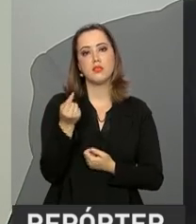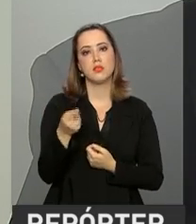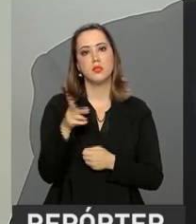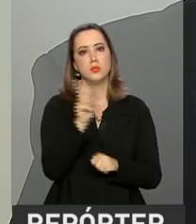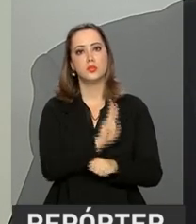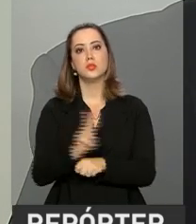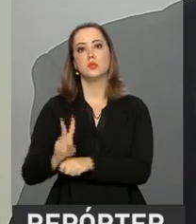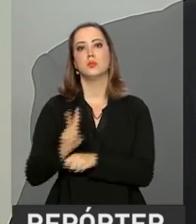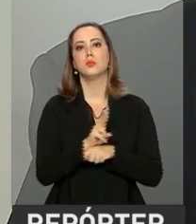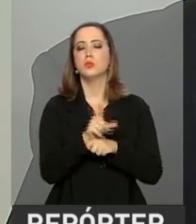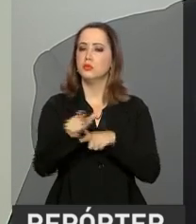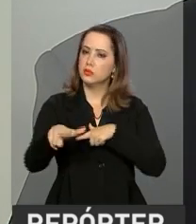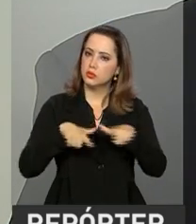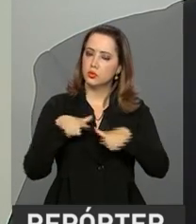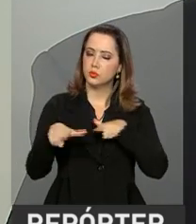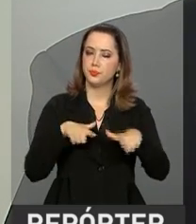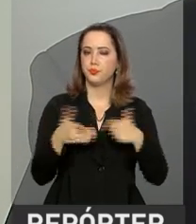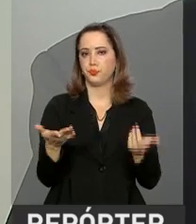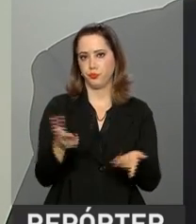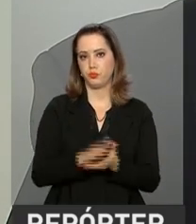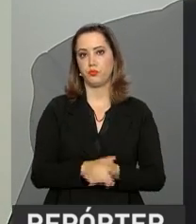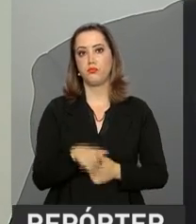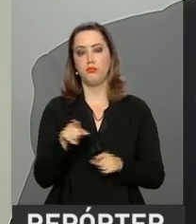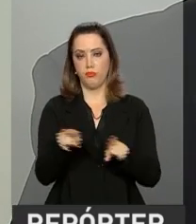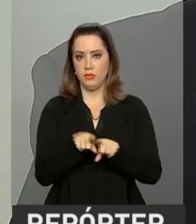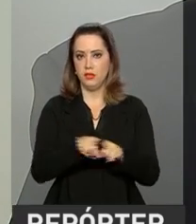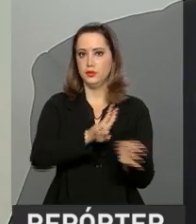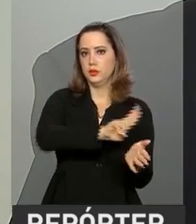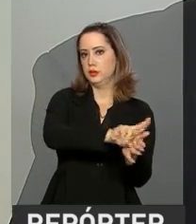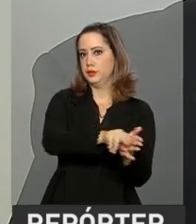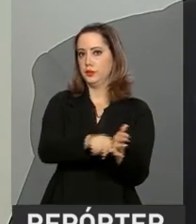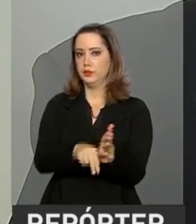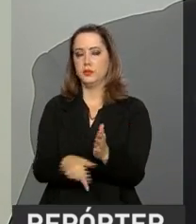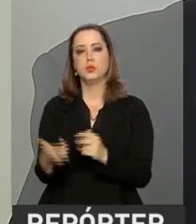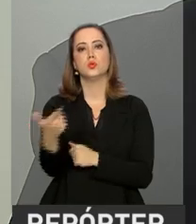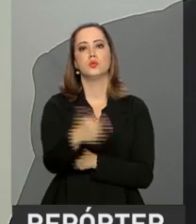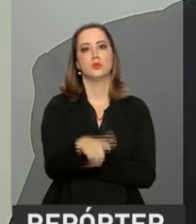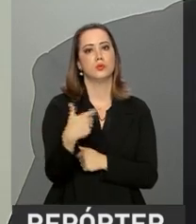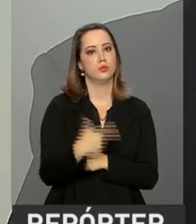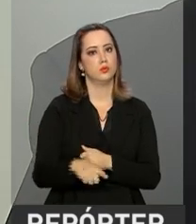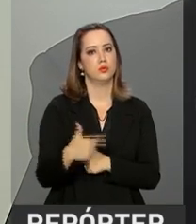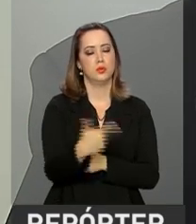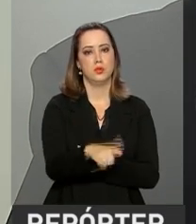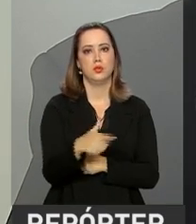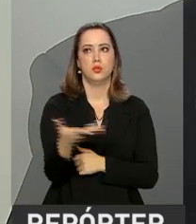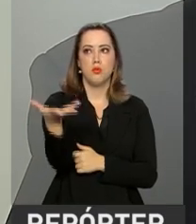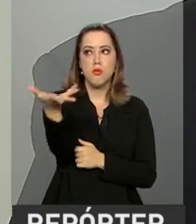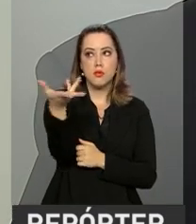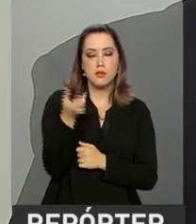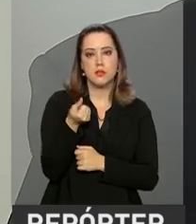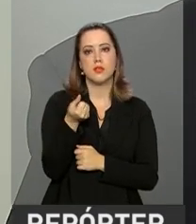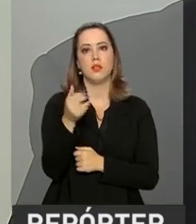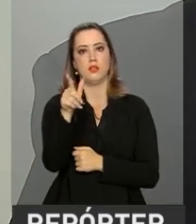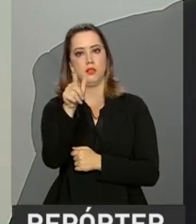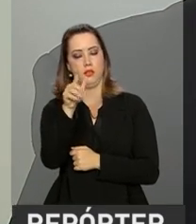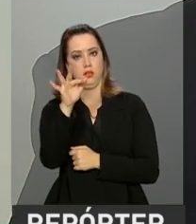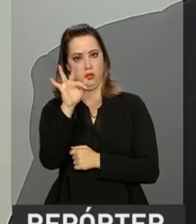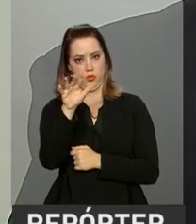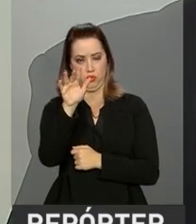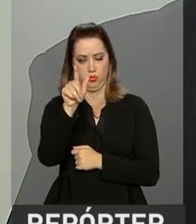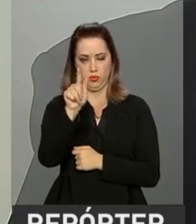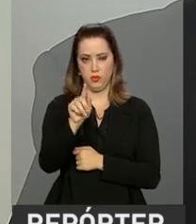proteção ao trabalhador E além disso tem outros casos de de saque do FGTS Por exemplo